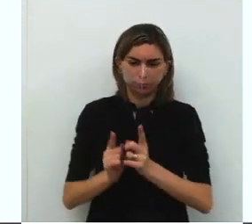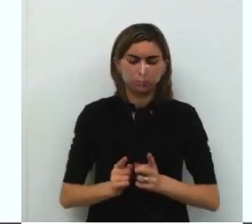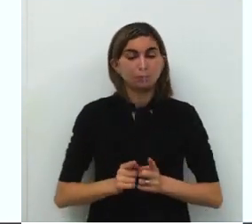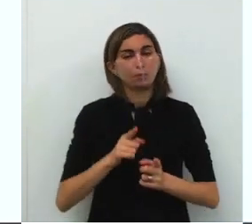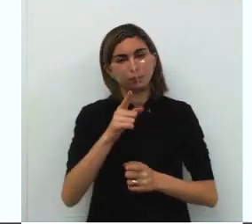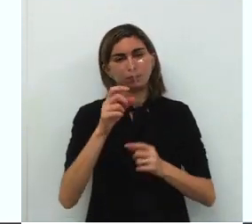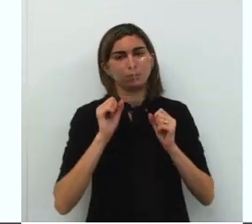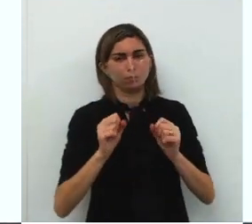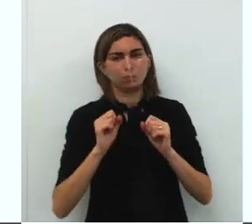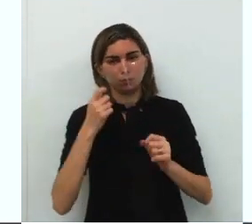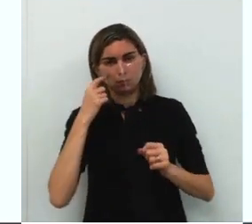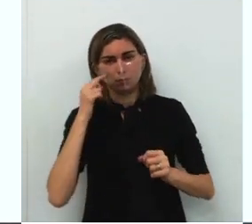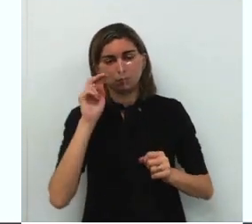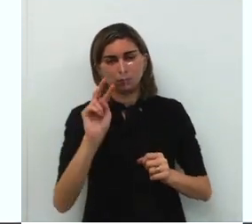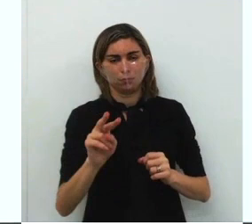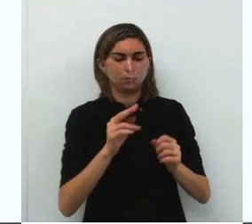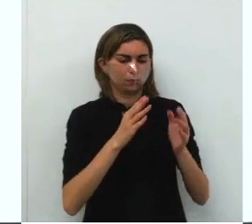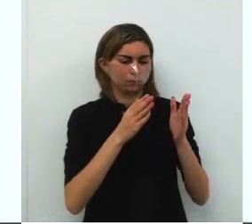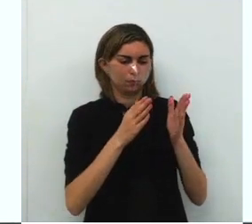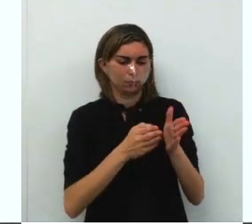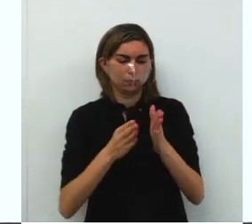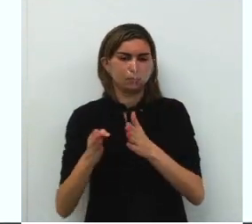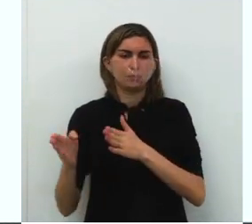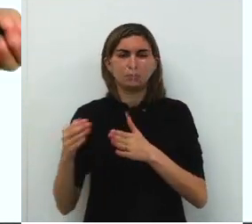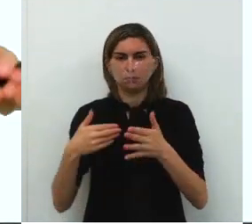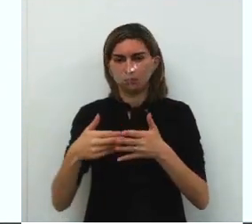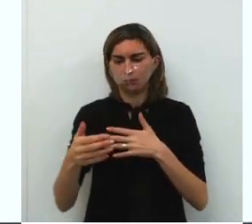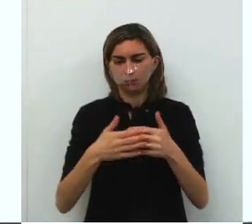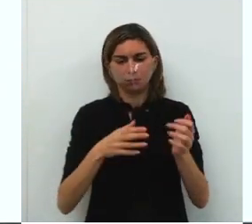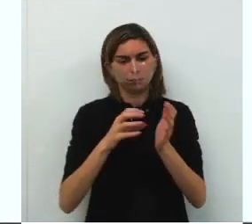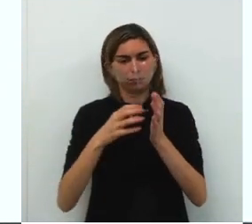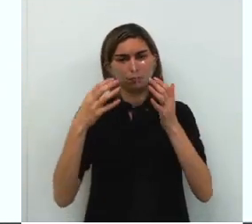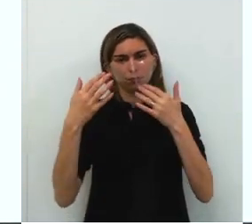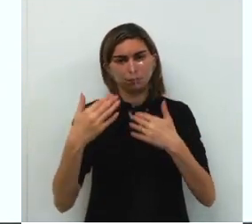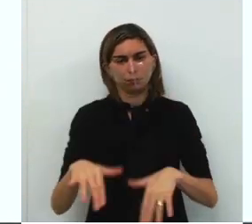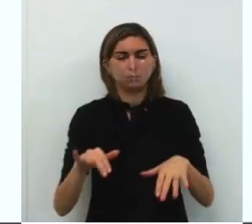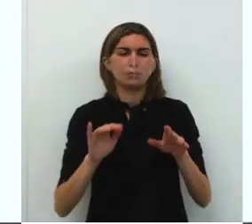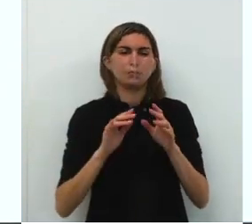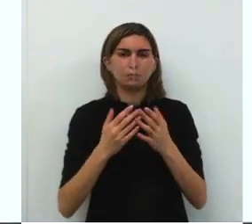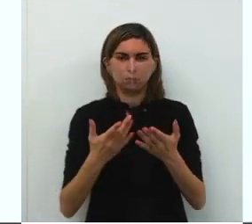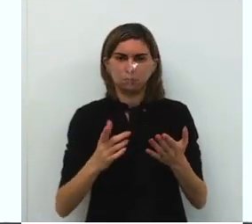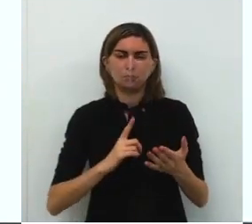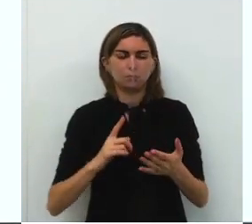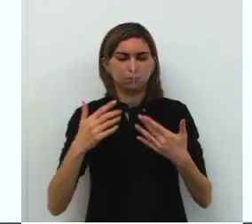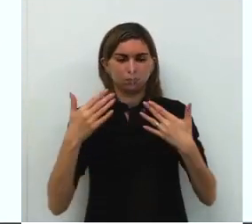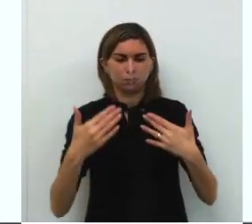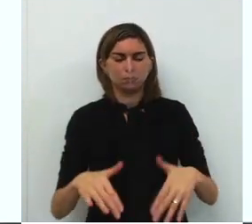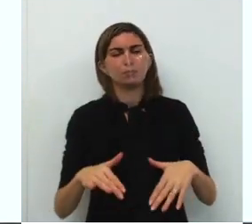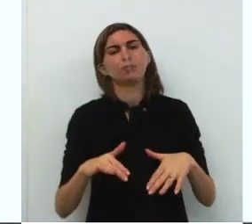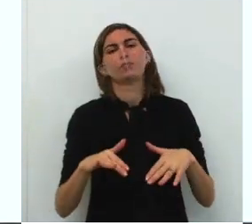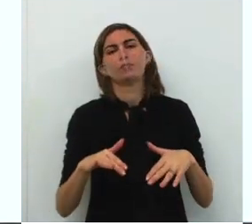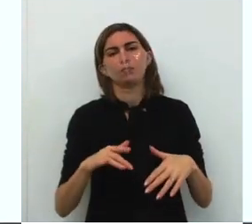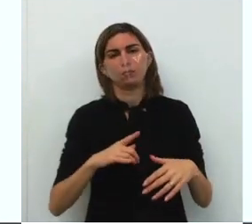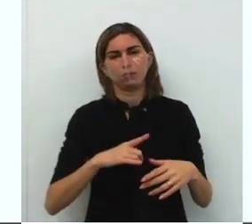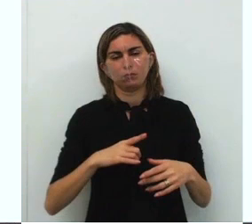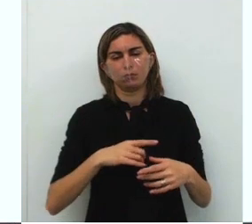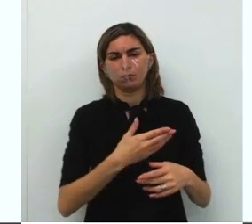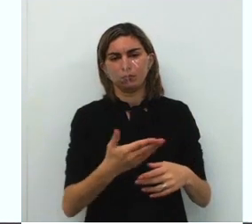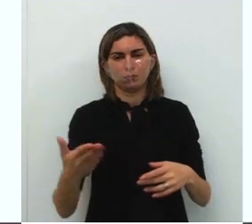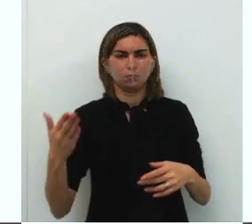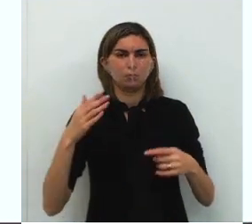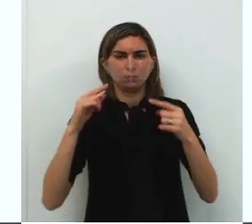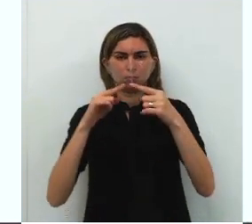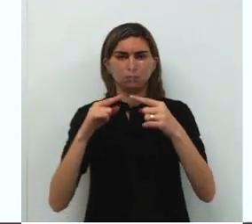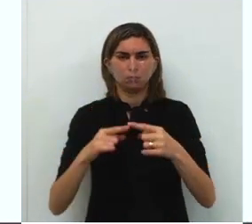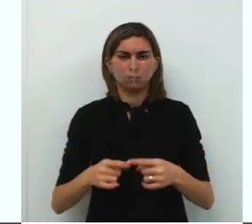curtas. Então você pode ver que uma das etapas de qualquer concurso vai ser o quê? Você tem as provas, você